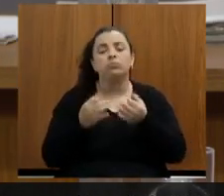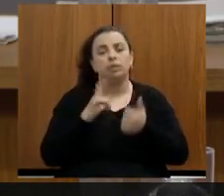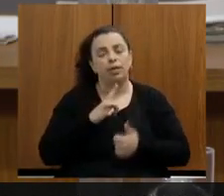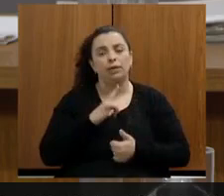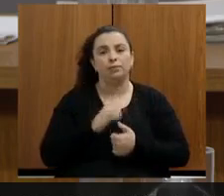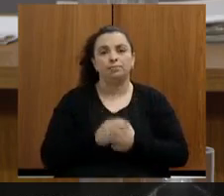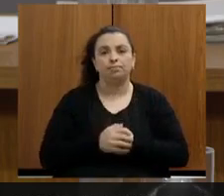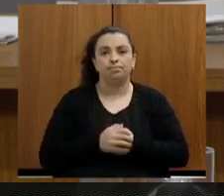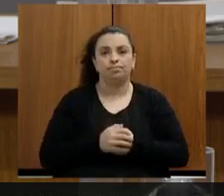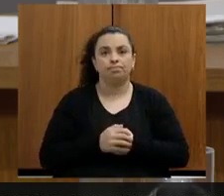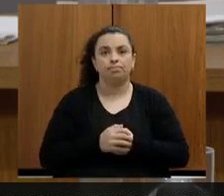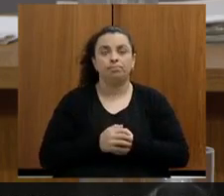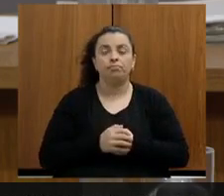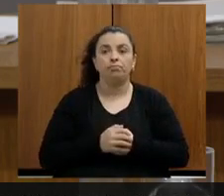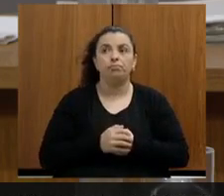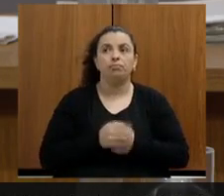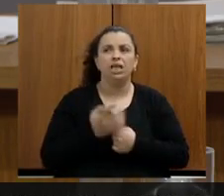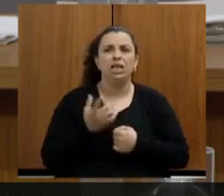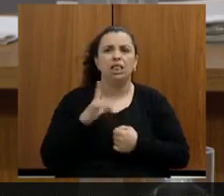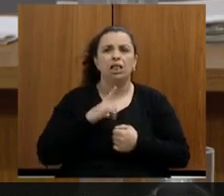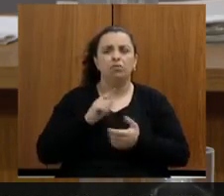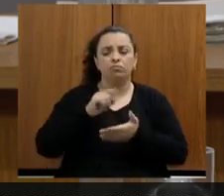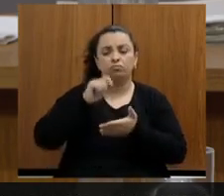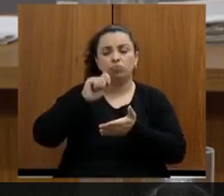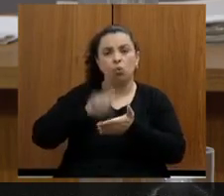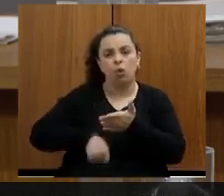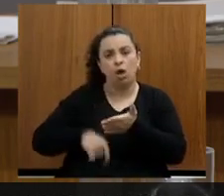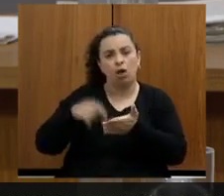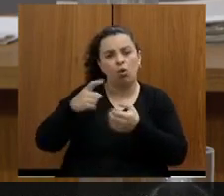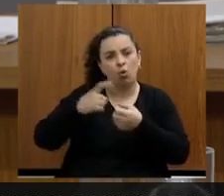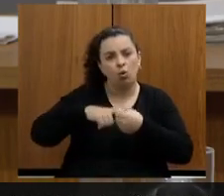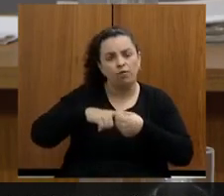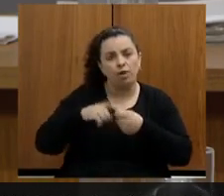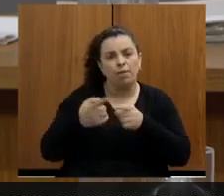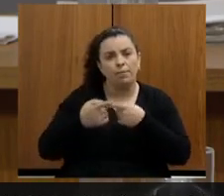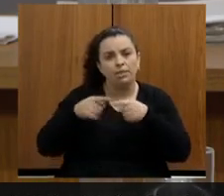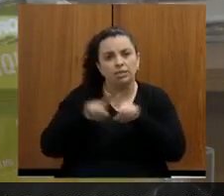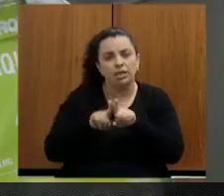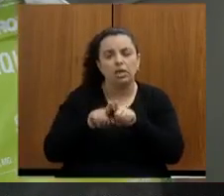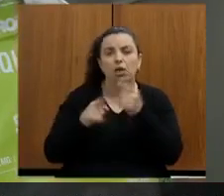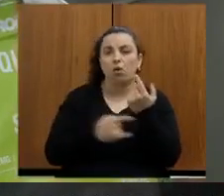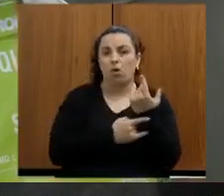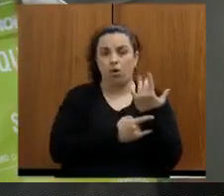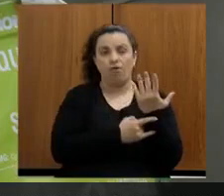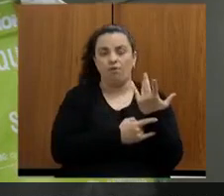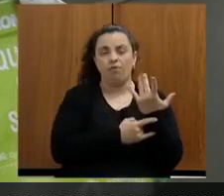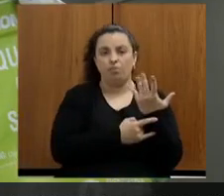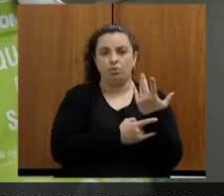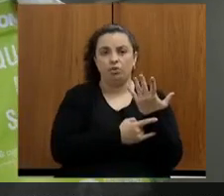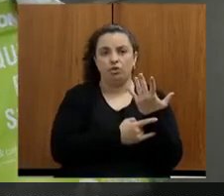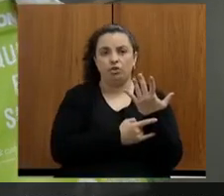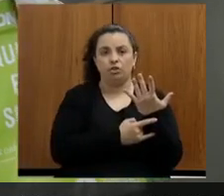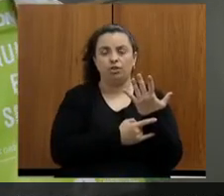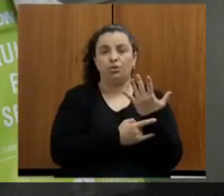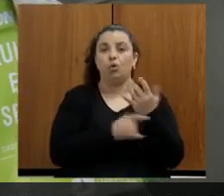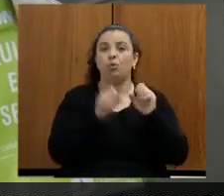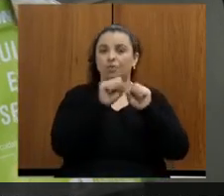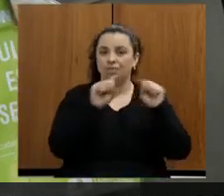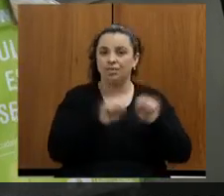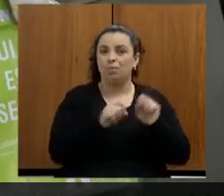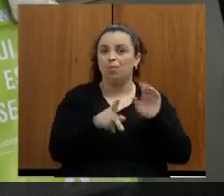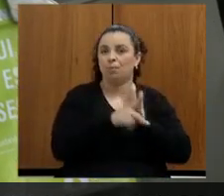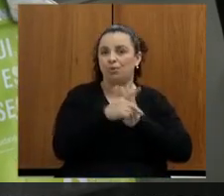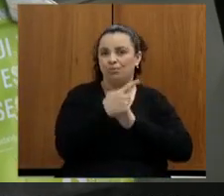convênio assinar um convênio agora recente dentro de parceria com a Universidade Federal é o sistema de tecnologia